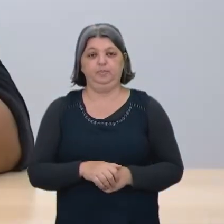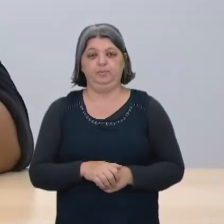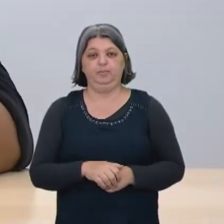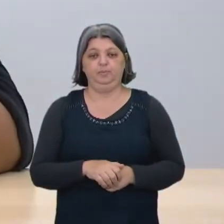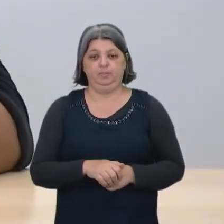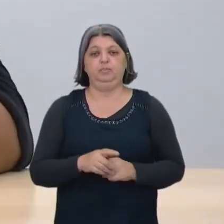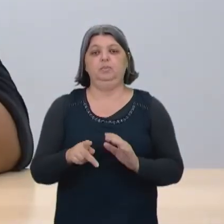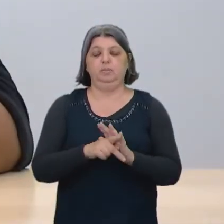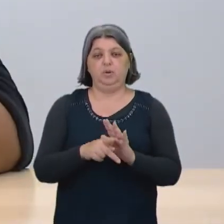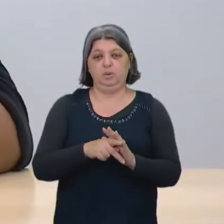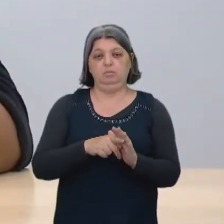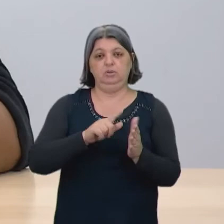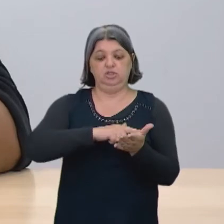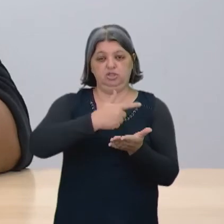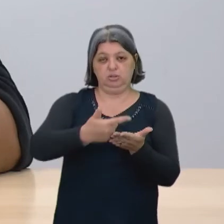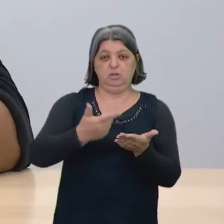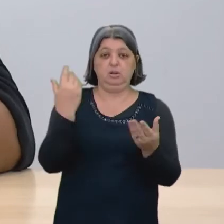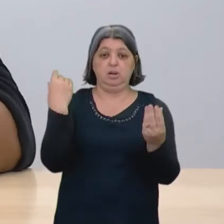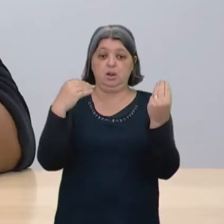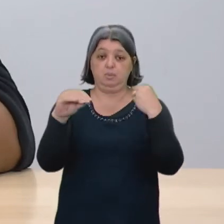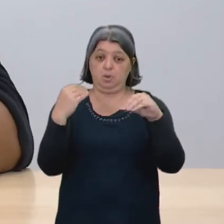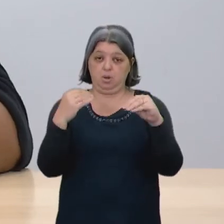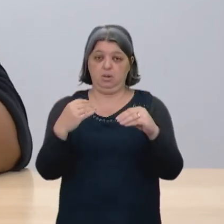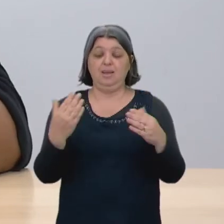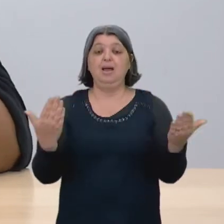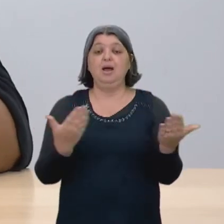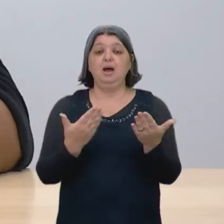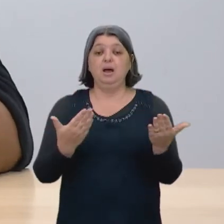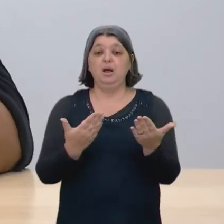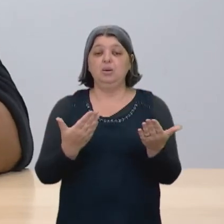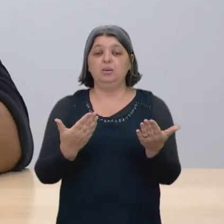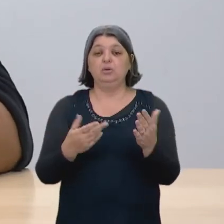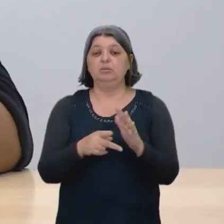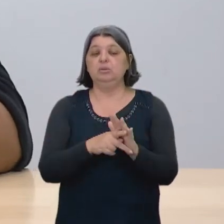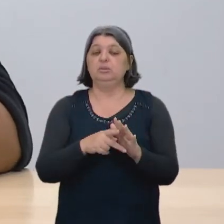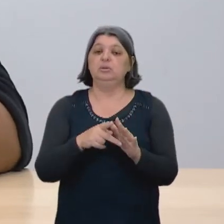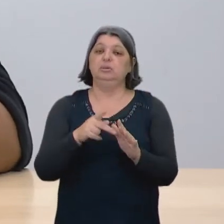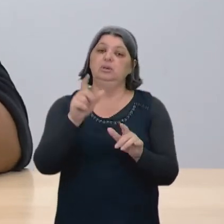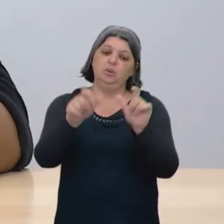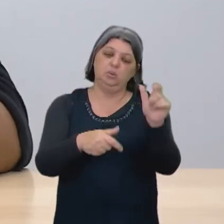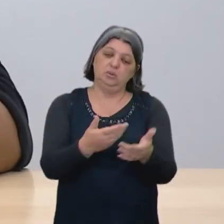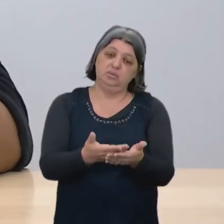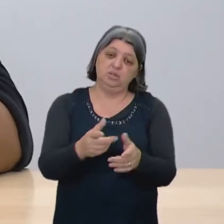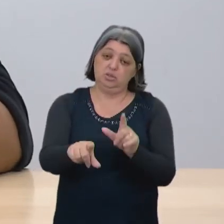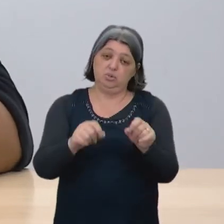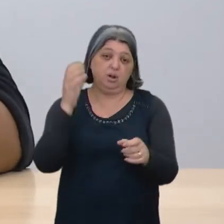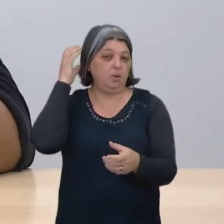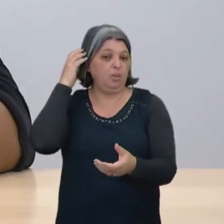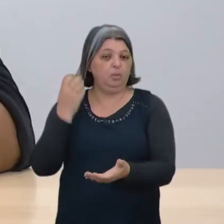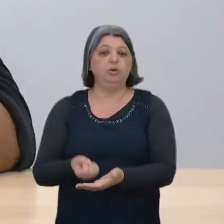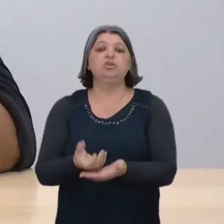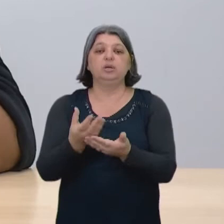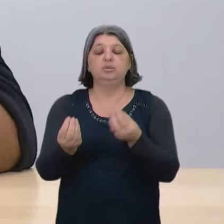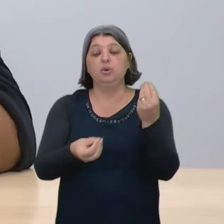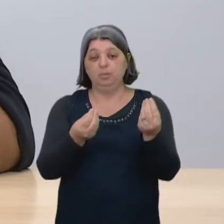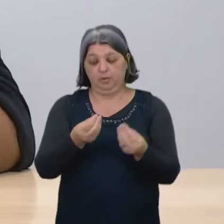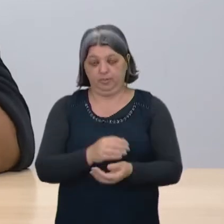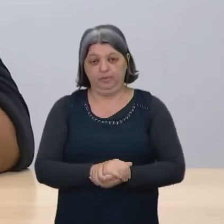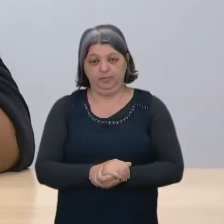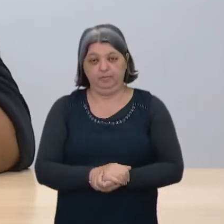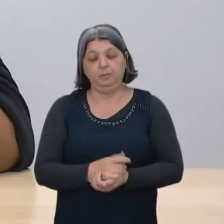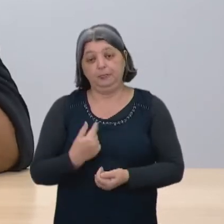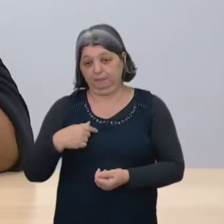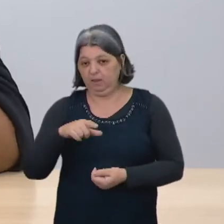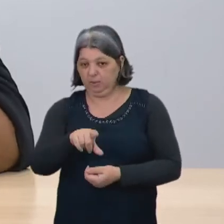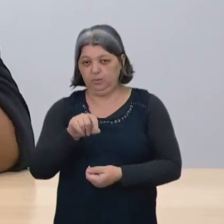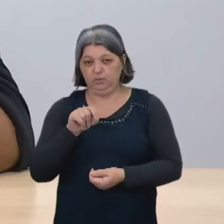suporte jornal impresso e blog. Agora vamos verificar caso o estudante tenha escolhido um podcast, né? Como é que funciona. Esse podcast que eu